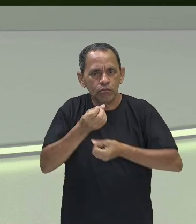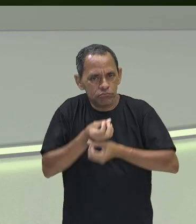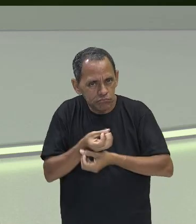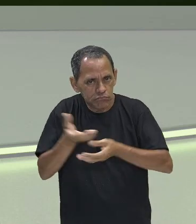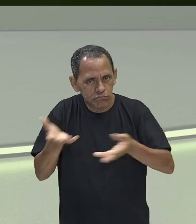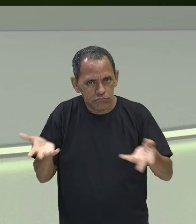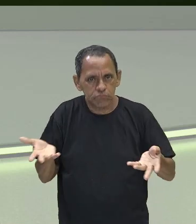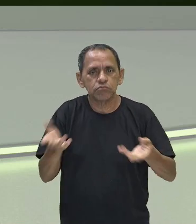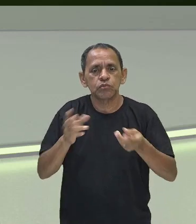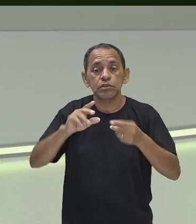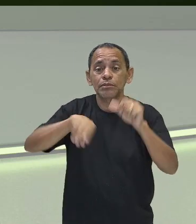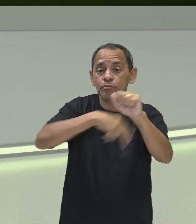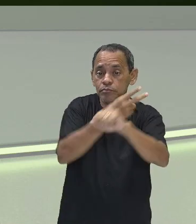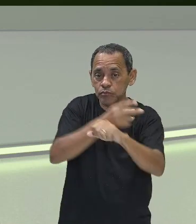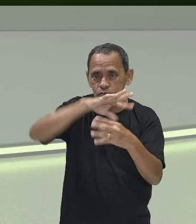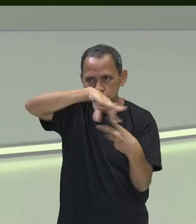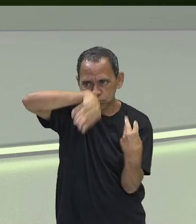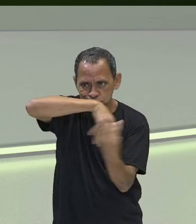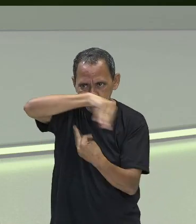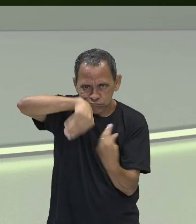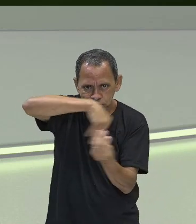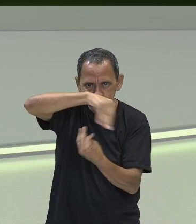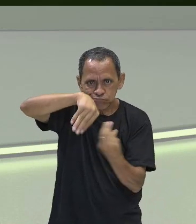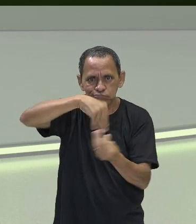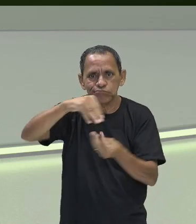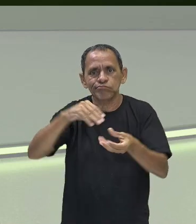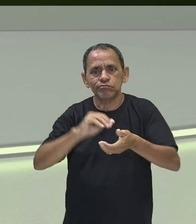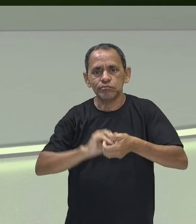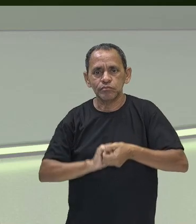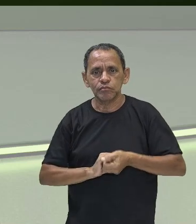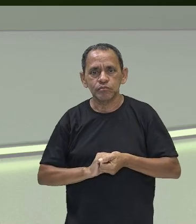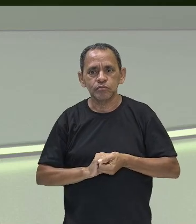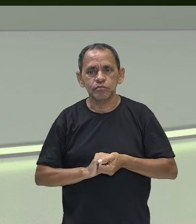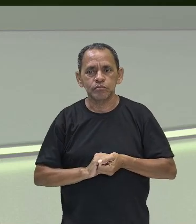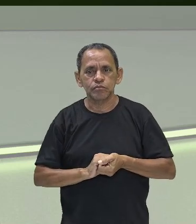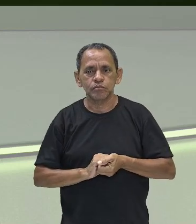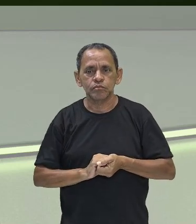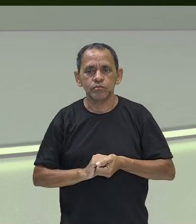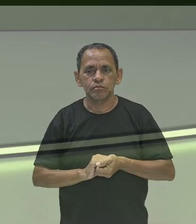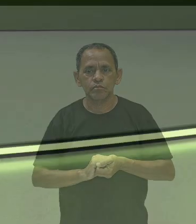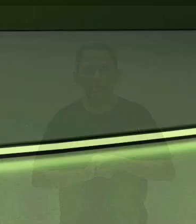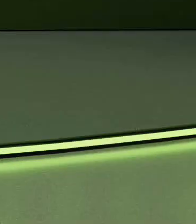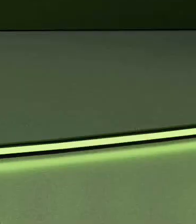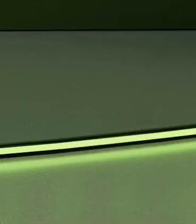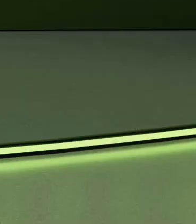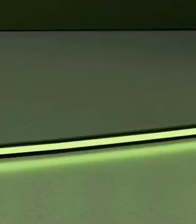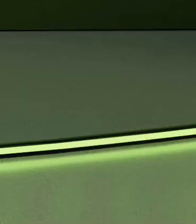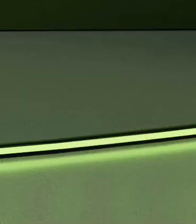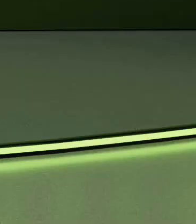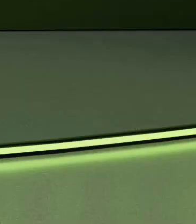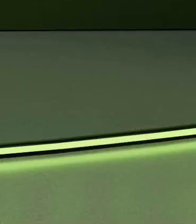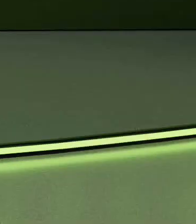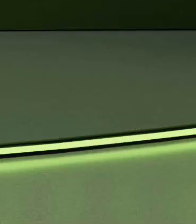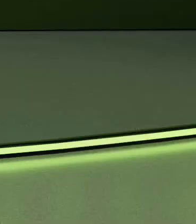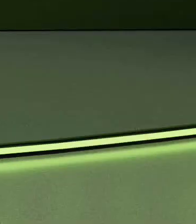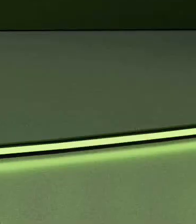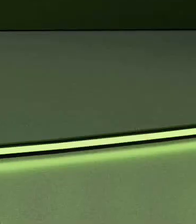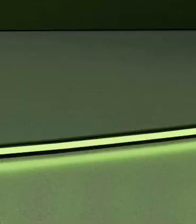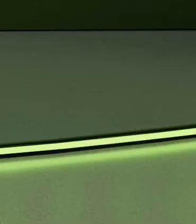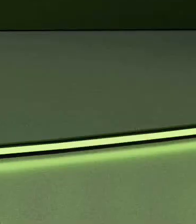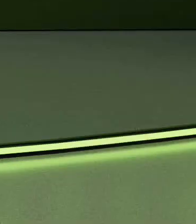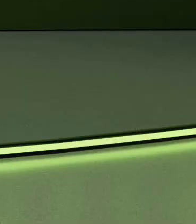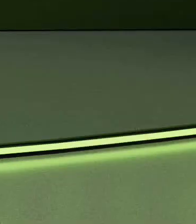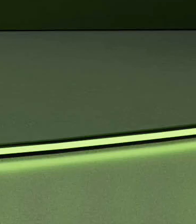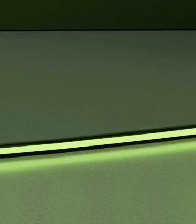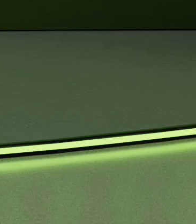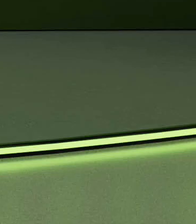a centrifugação. Outro componente do sangue que nós vamos ver agora é sobre os vasos,